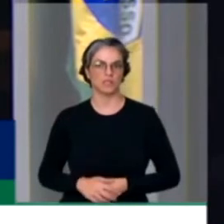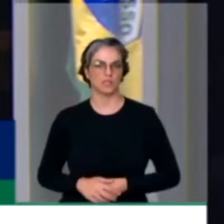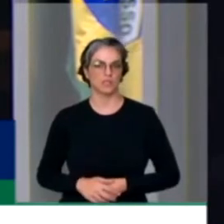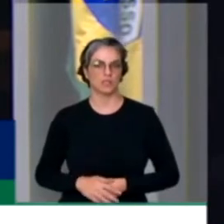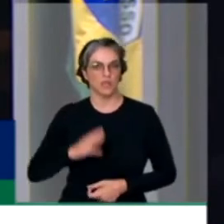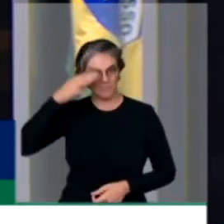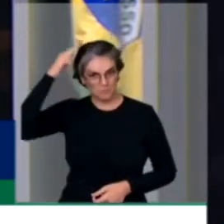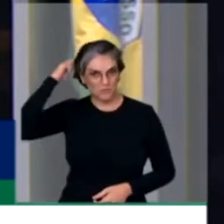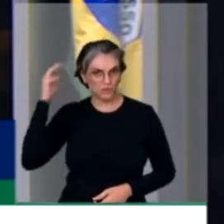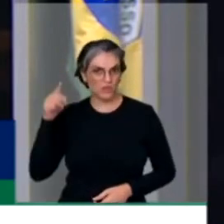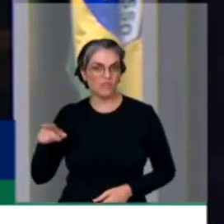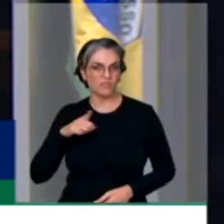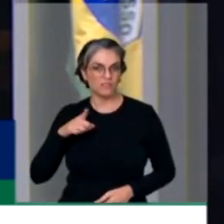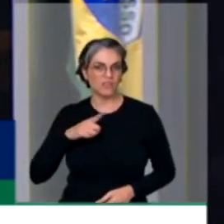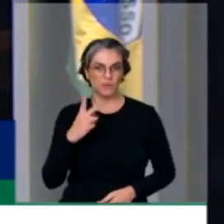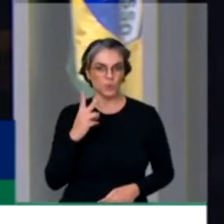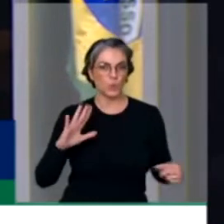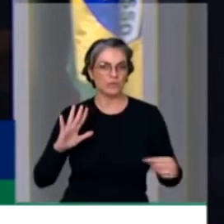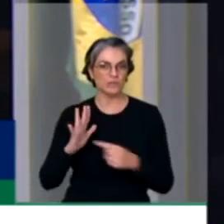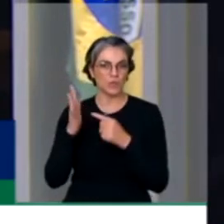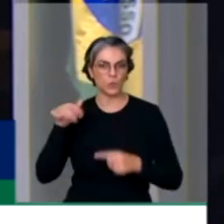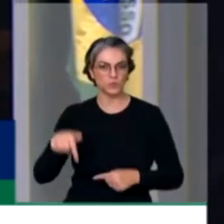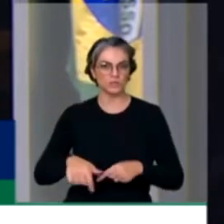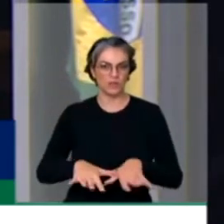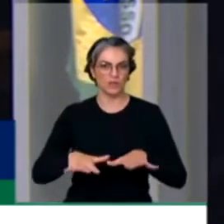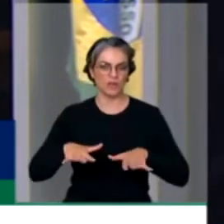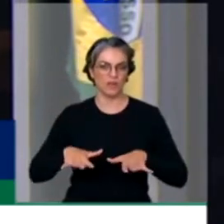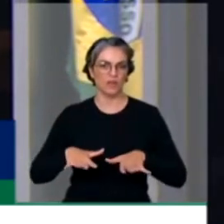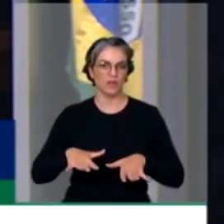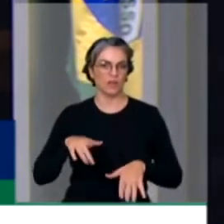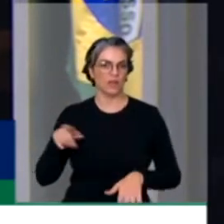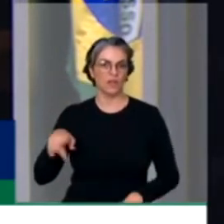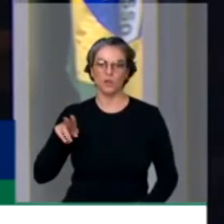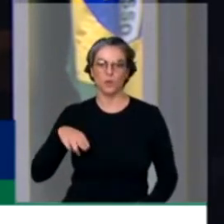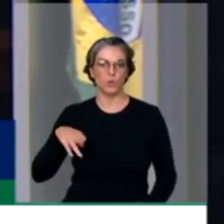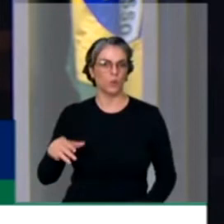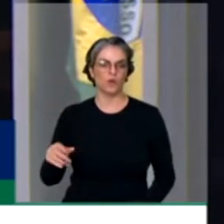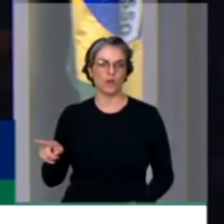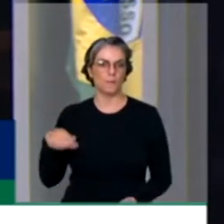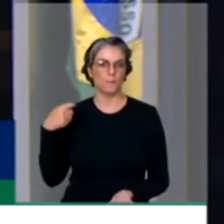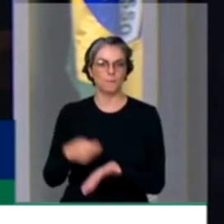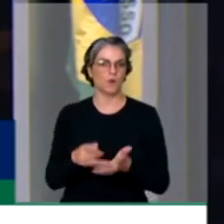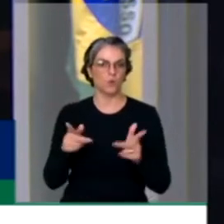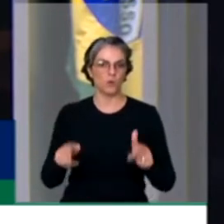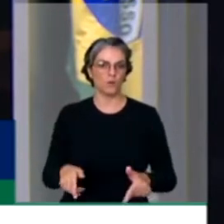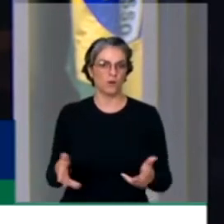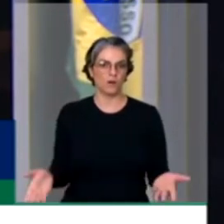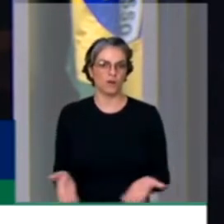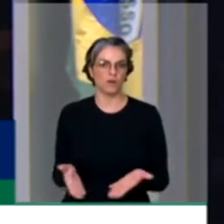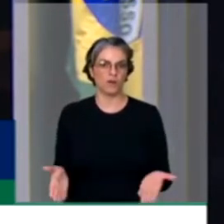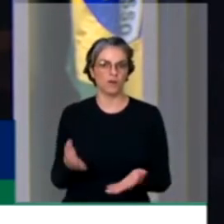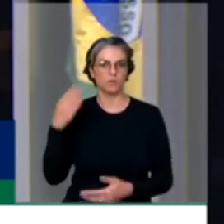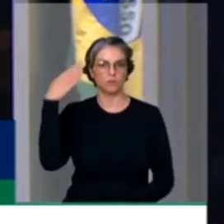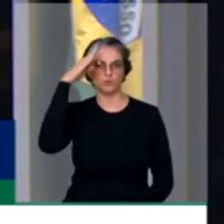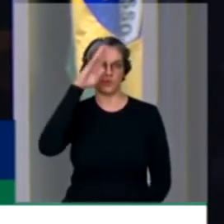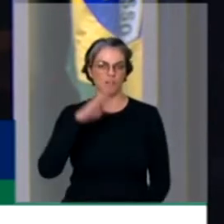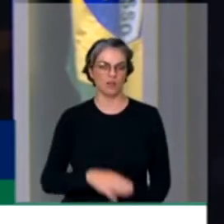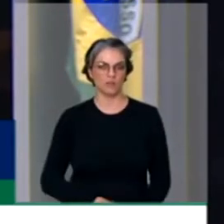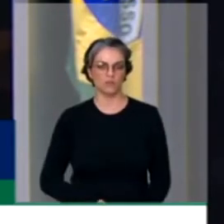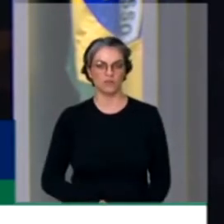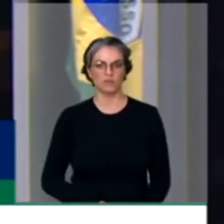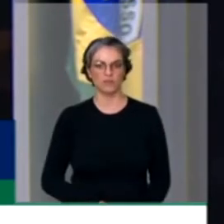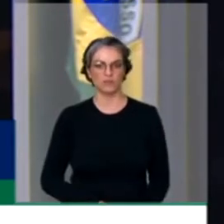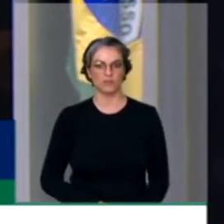Temer, que teve que enfrentar 2 denúncias em plenário, pagou tanta emenda quanto Jair